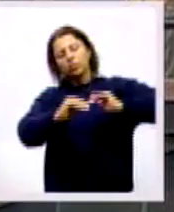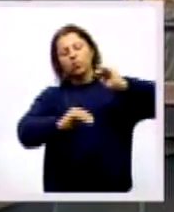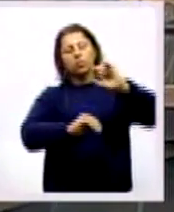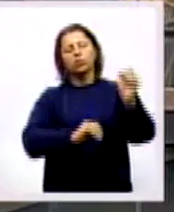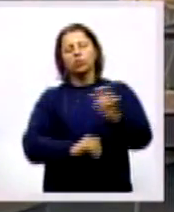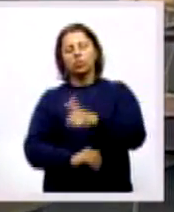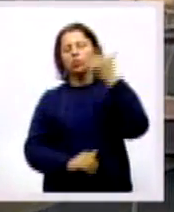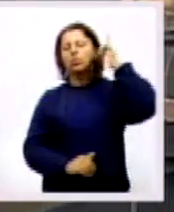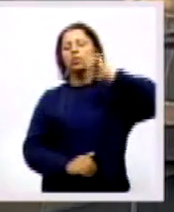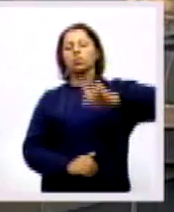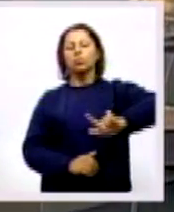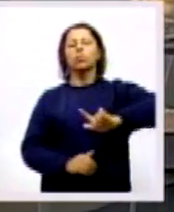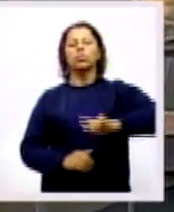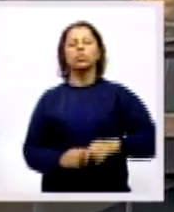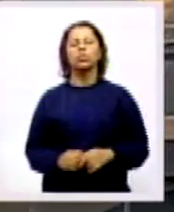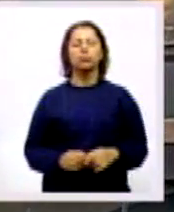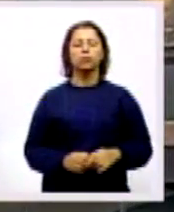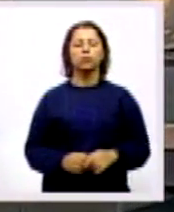foi.